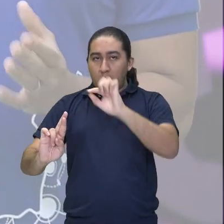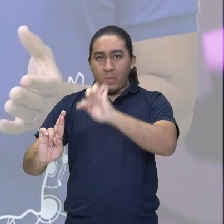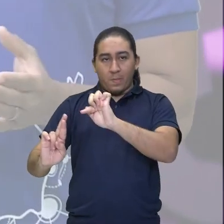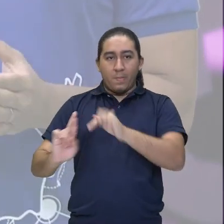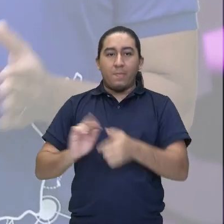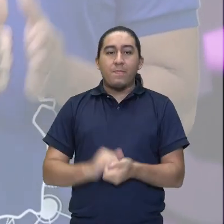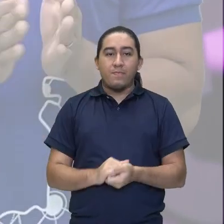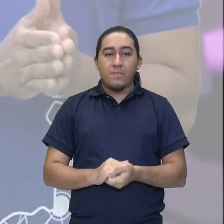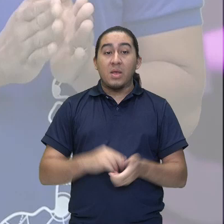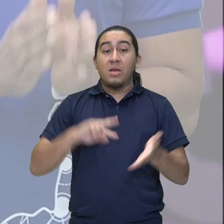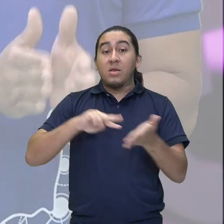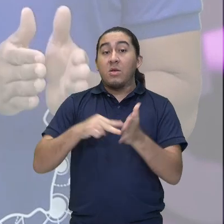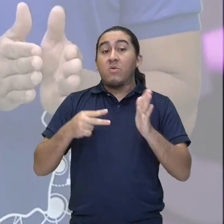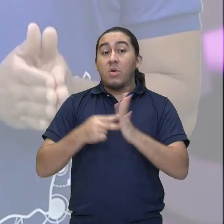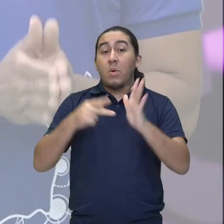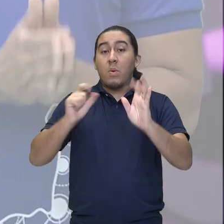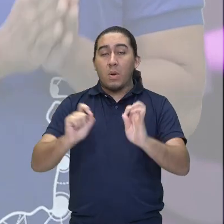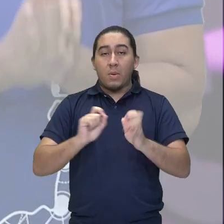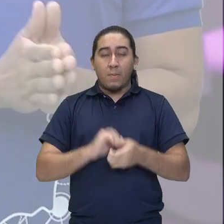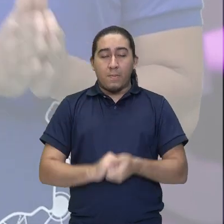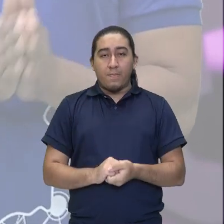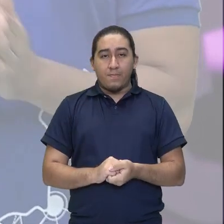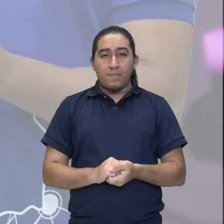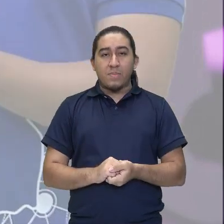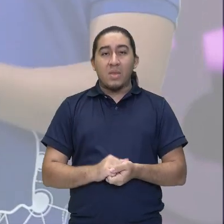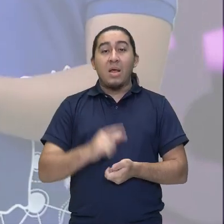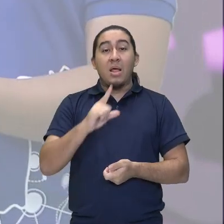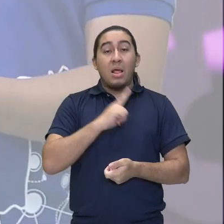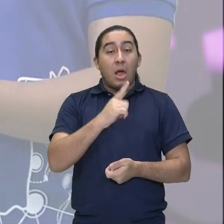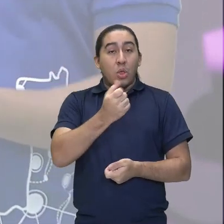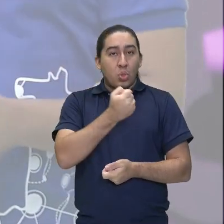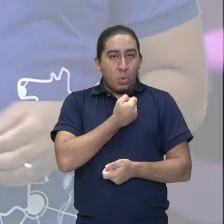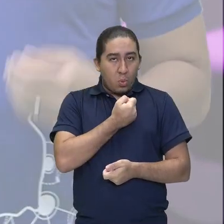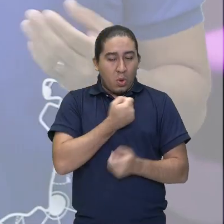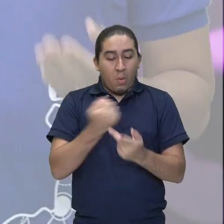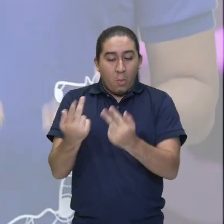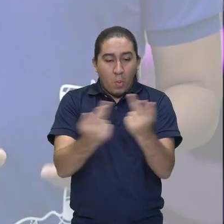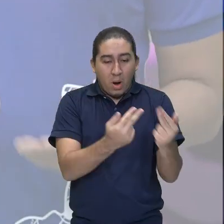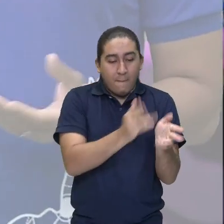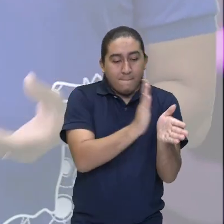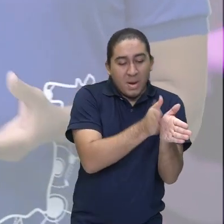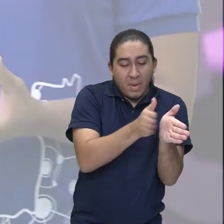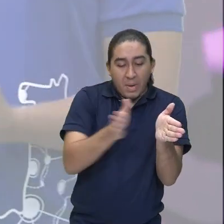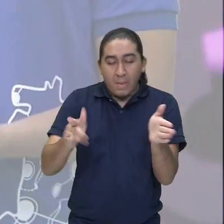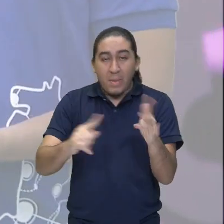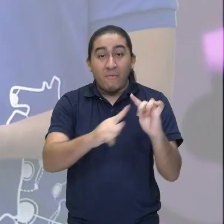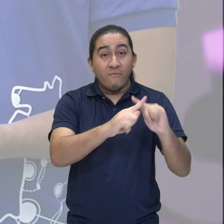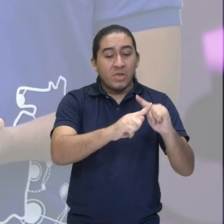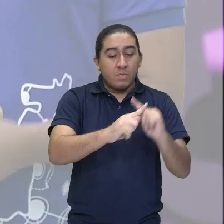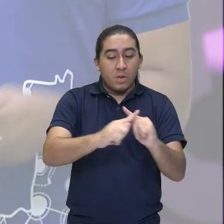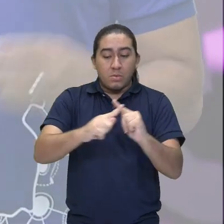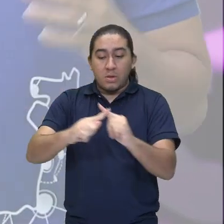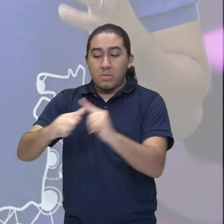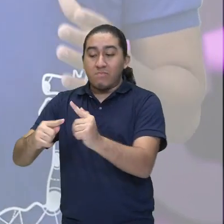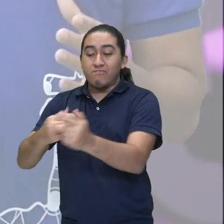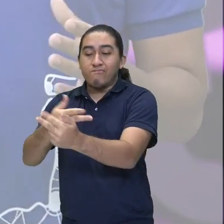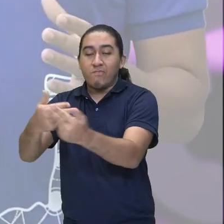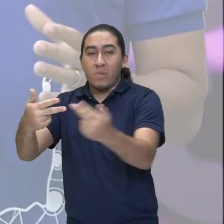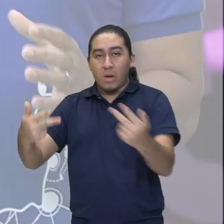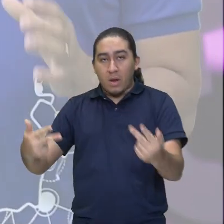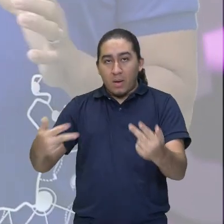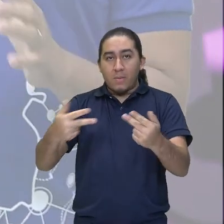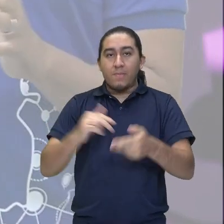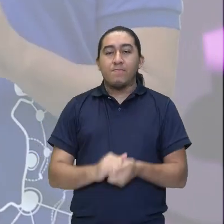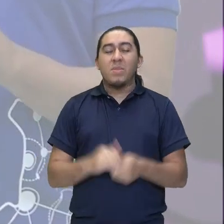potenciação consiste em multiplicar fatores iguais. É o produto de fatores iguais. Então, eu tenho